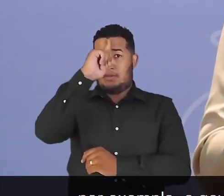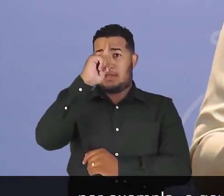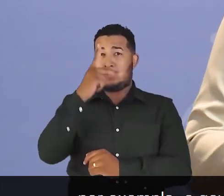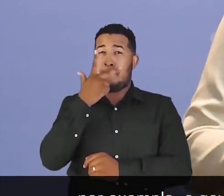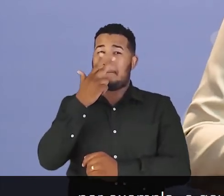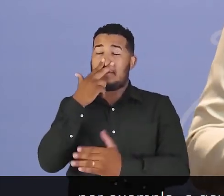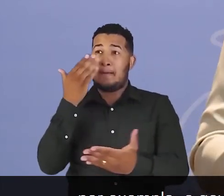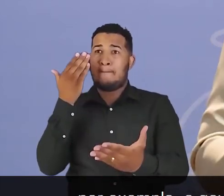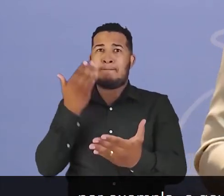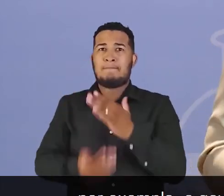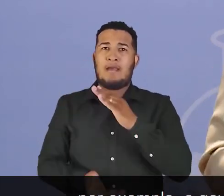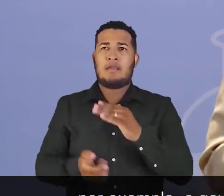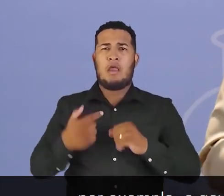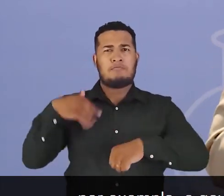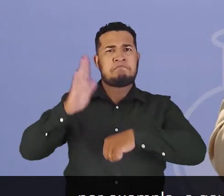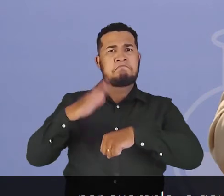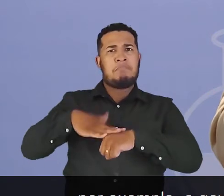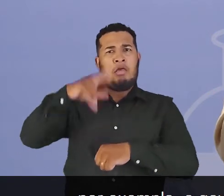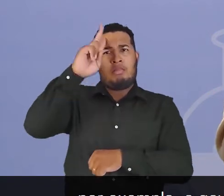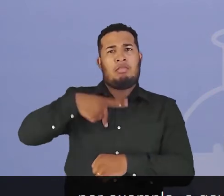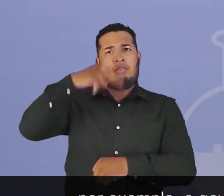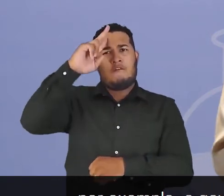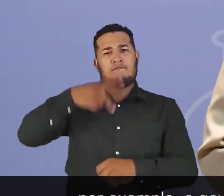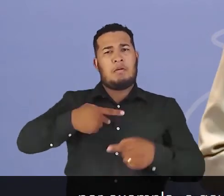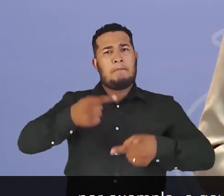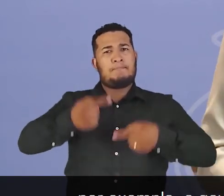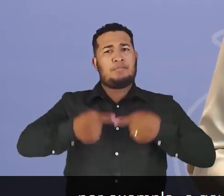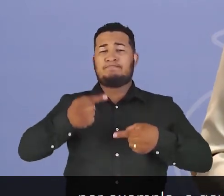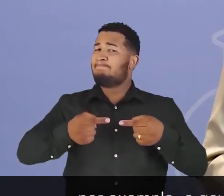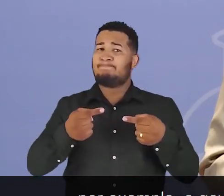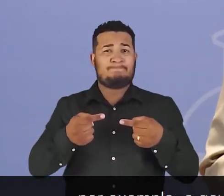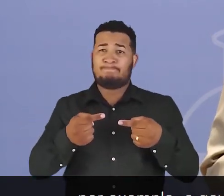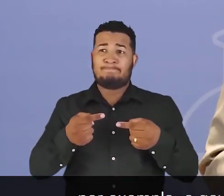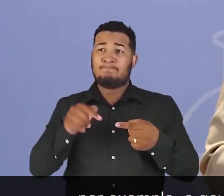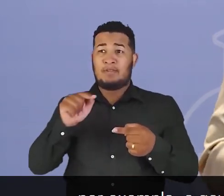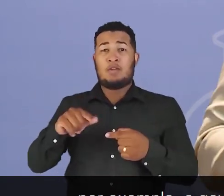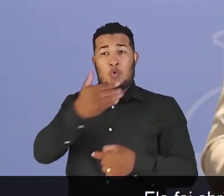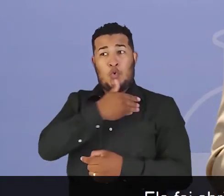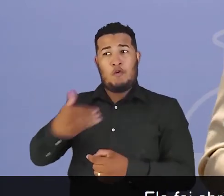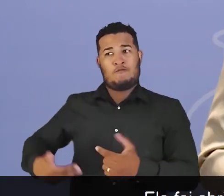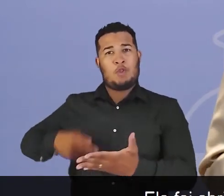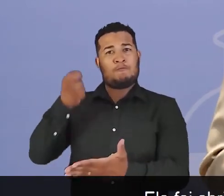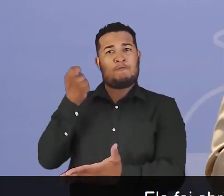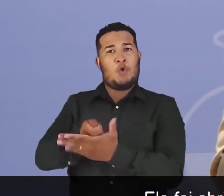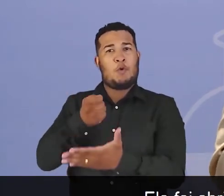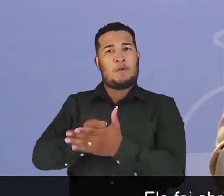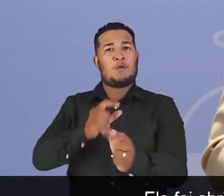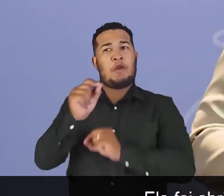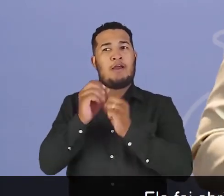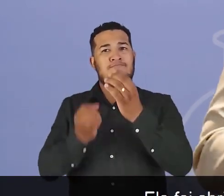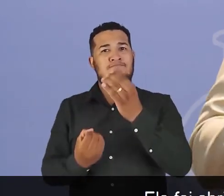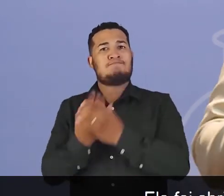da Grécia acabou perdendo muita autonomia sobre a sua política. Ele foi obrigado a criar